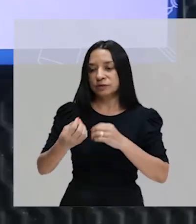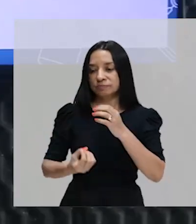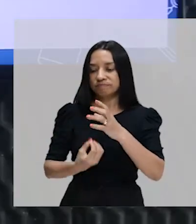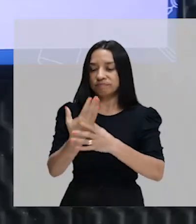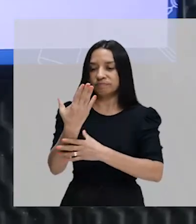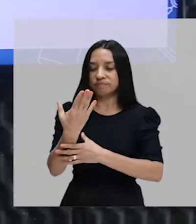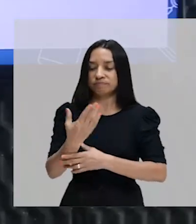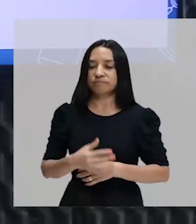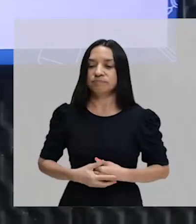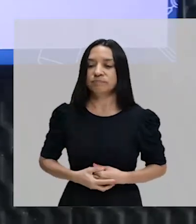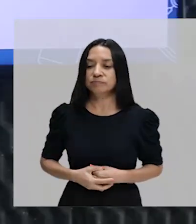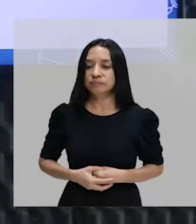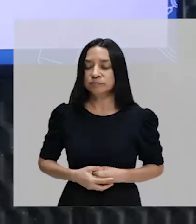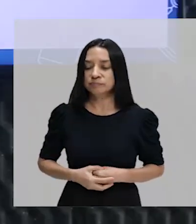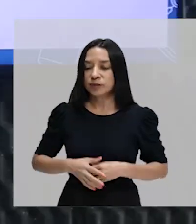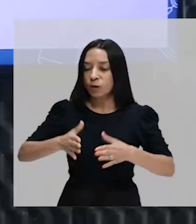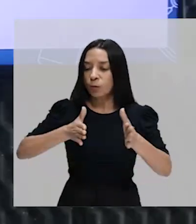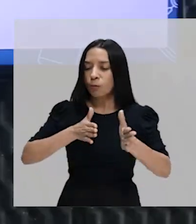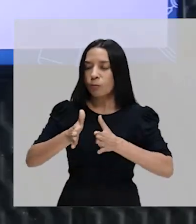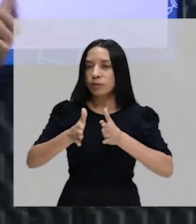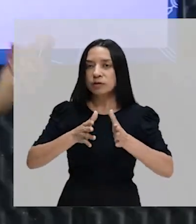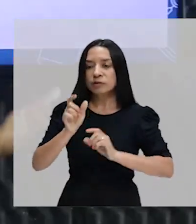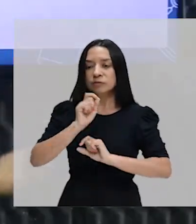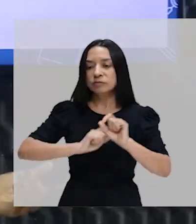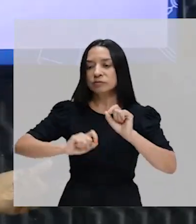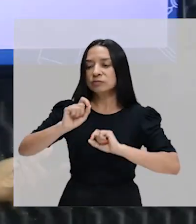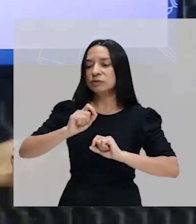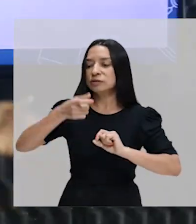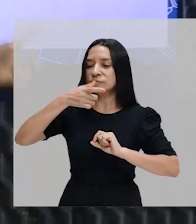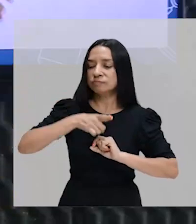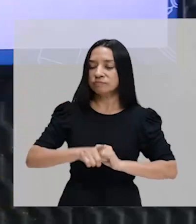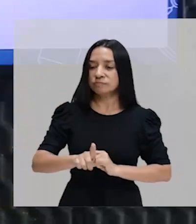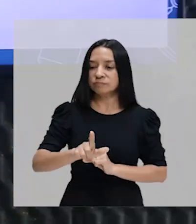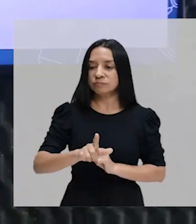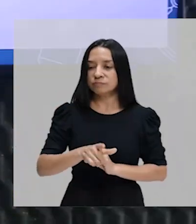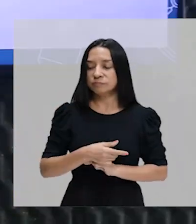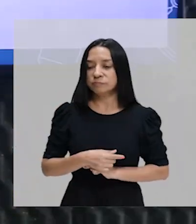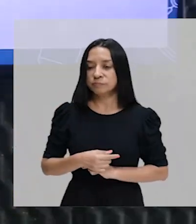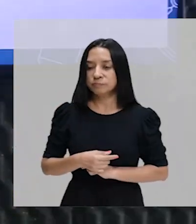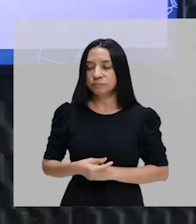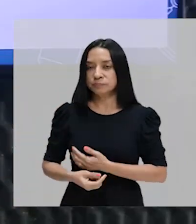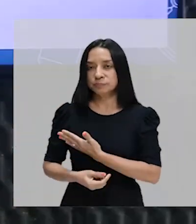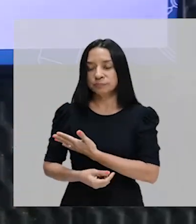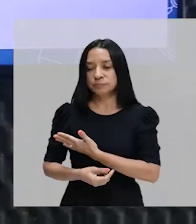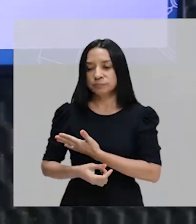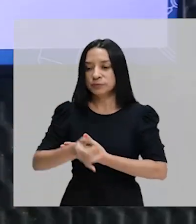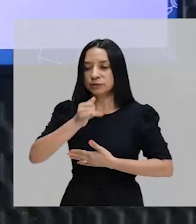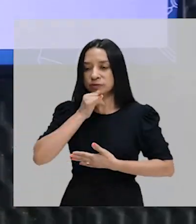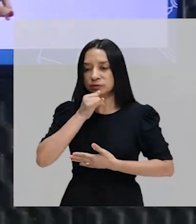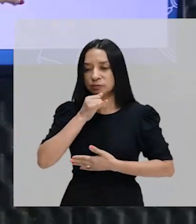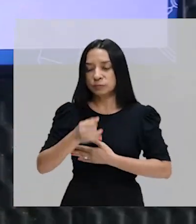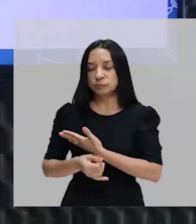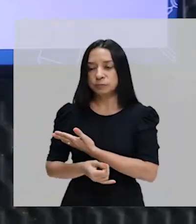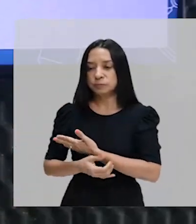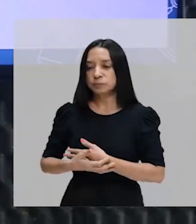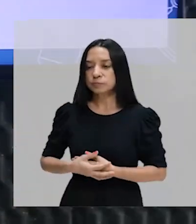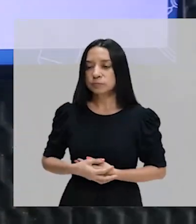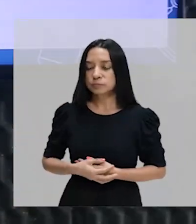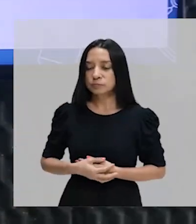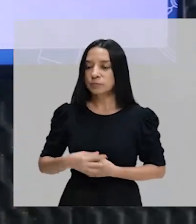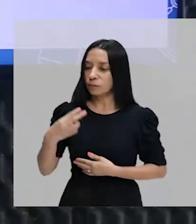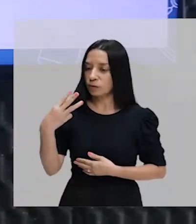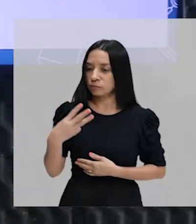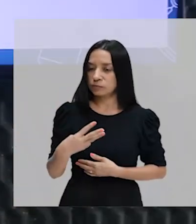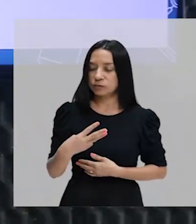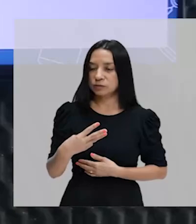tá? E o período? Quem é que está se repetindo nesse exemplo aqui? No caso, é